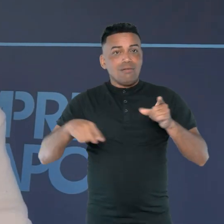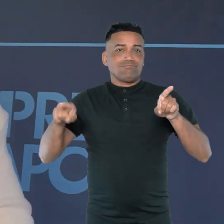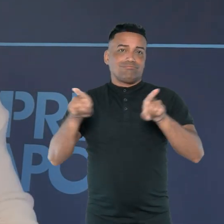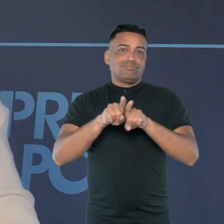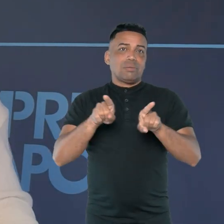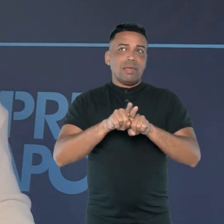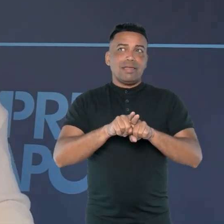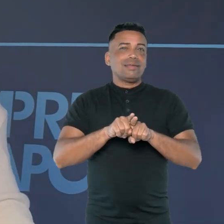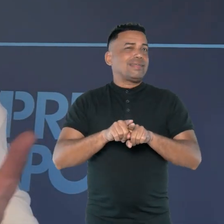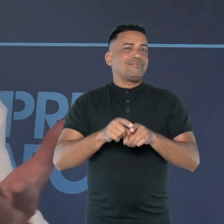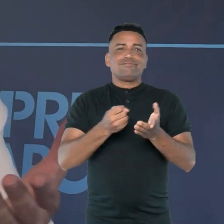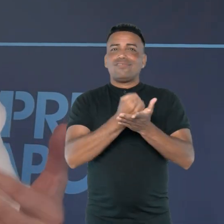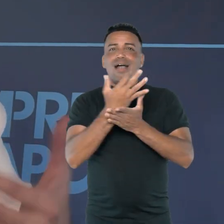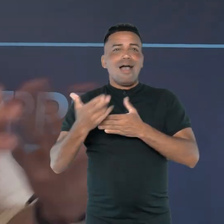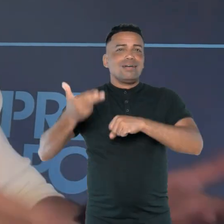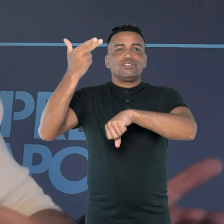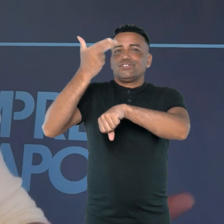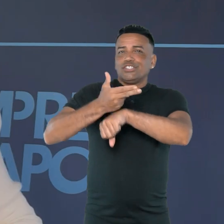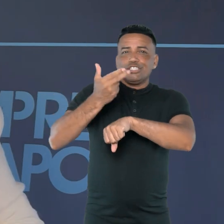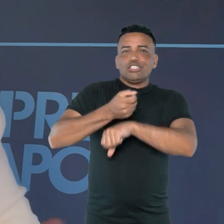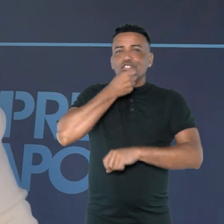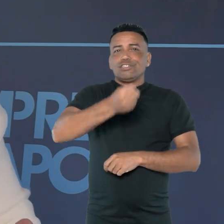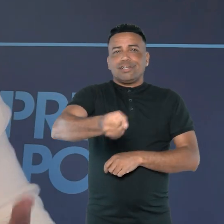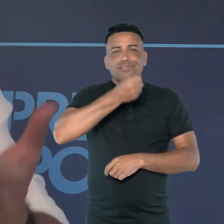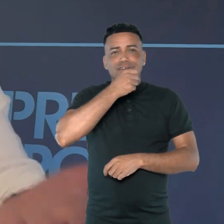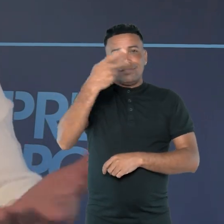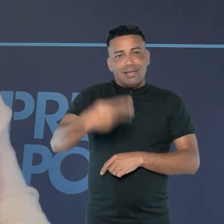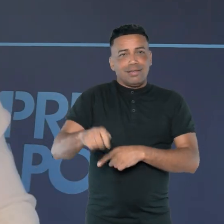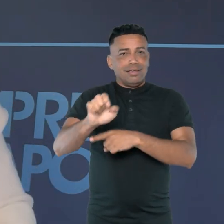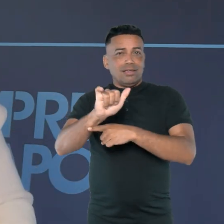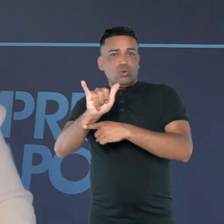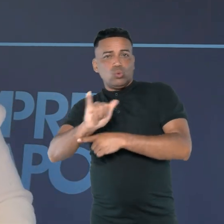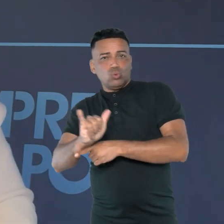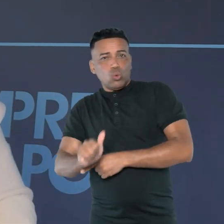Quero convidá-los também, nós temos centenas de entrevistas aqui no